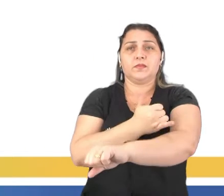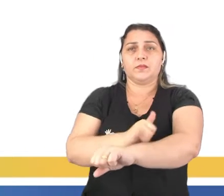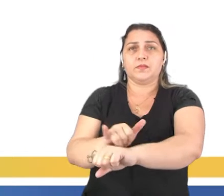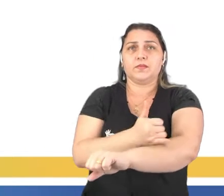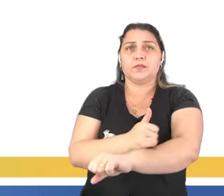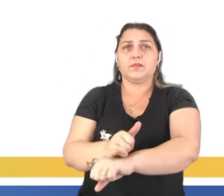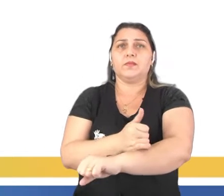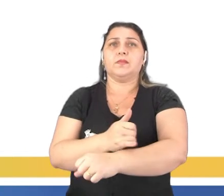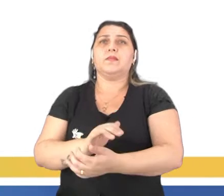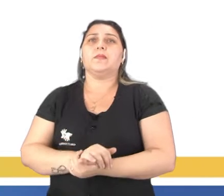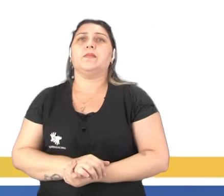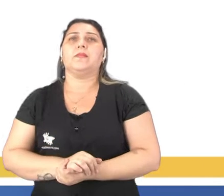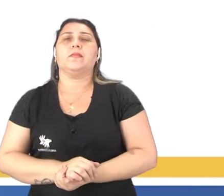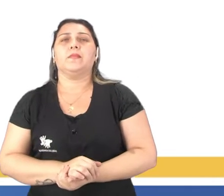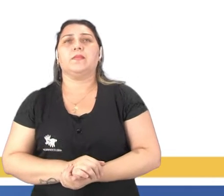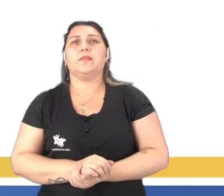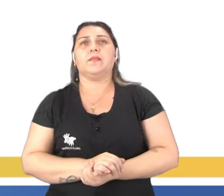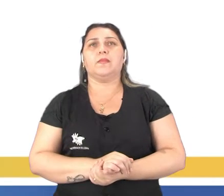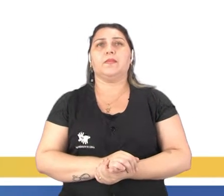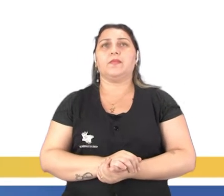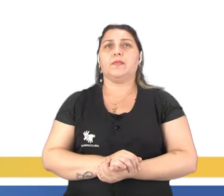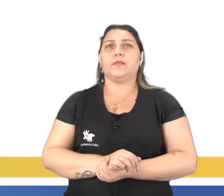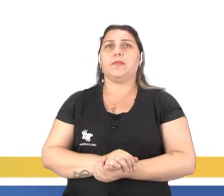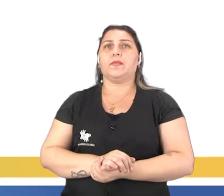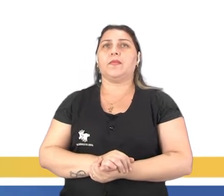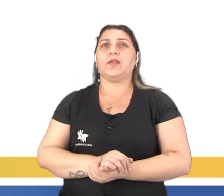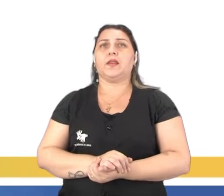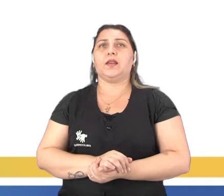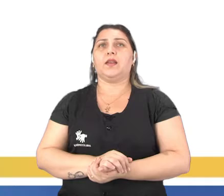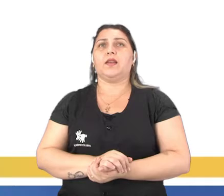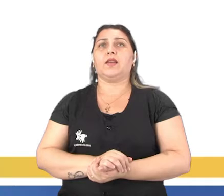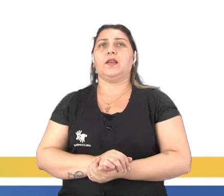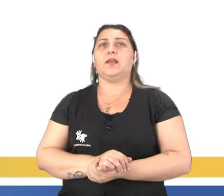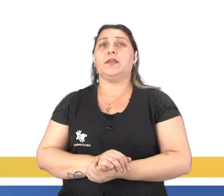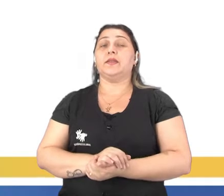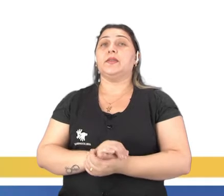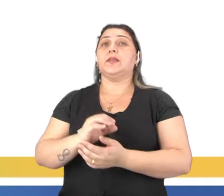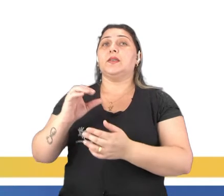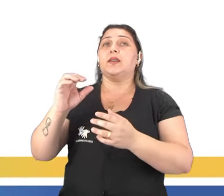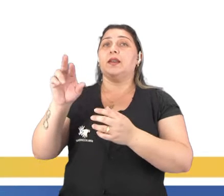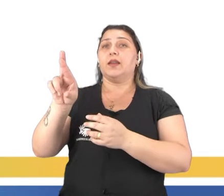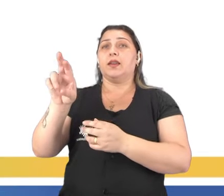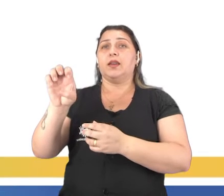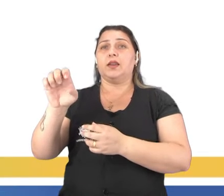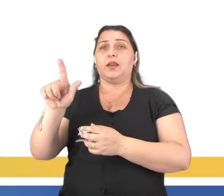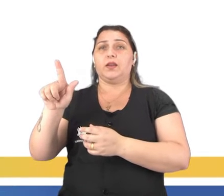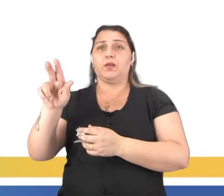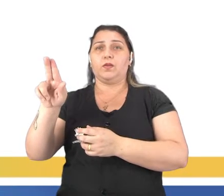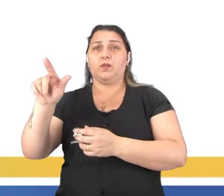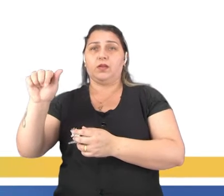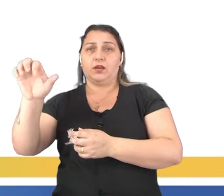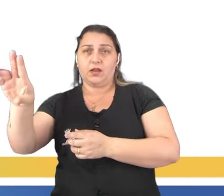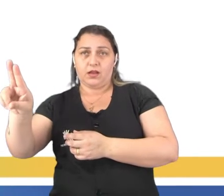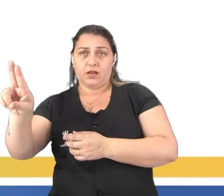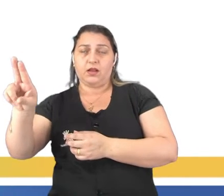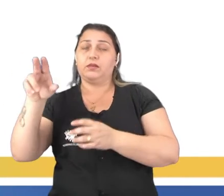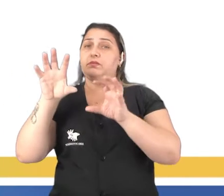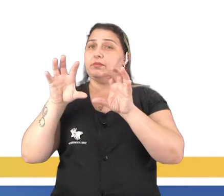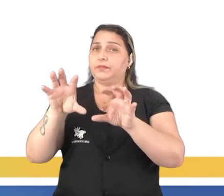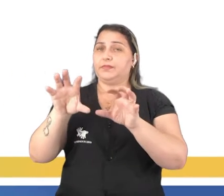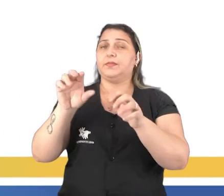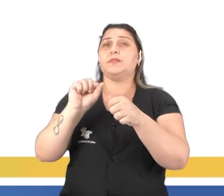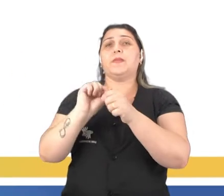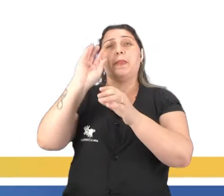né? Então, assim, a gente vai agora usar a hipótese do octógono ser regular, certo? Então, dessa forma, todos os seus